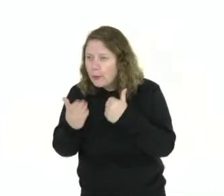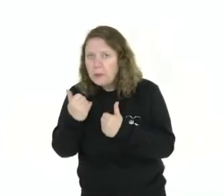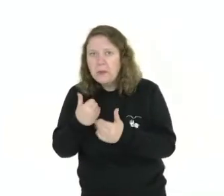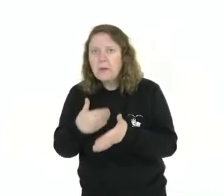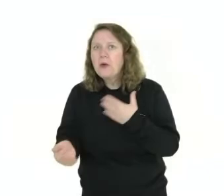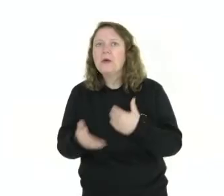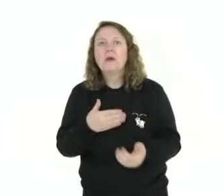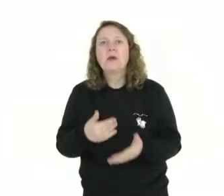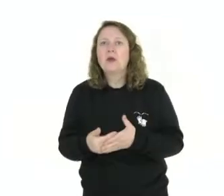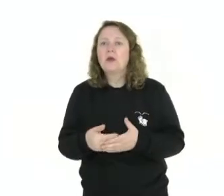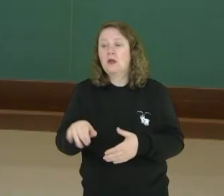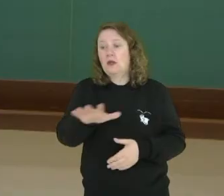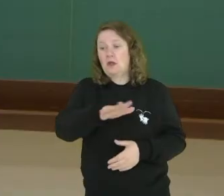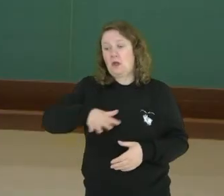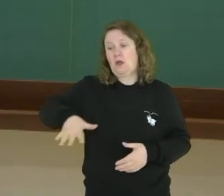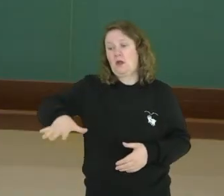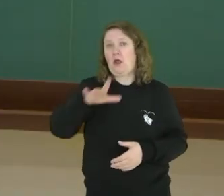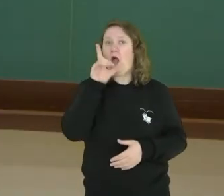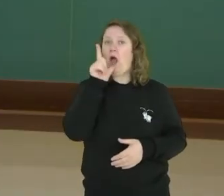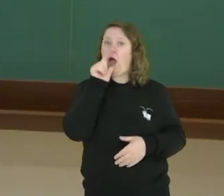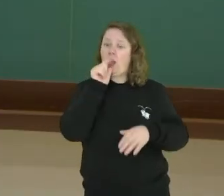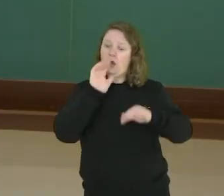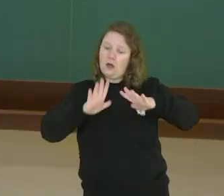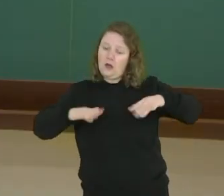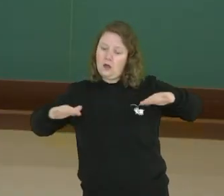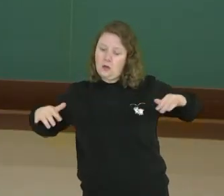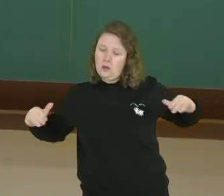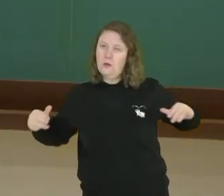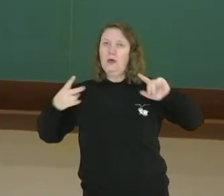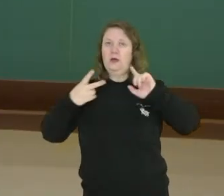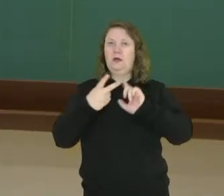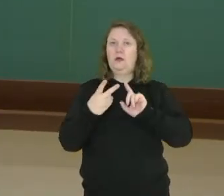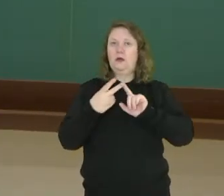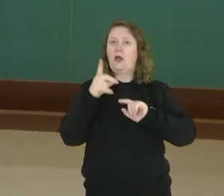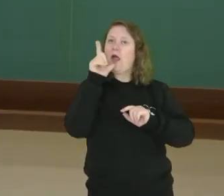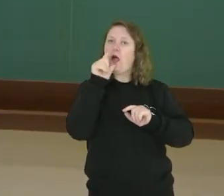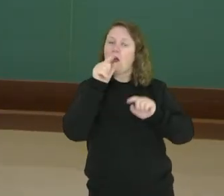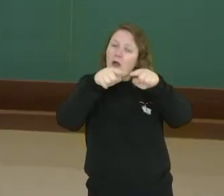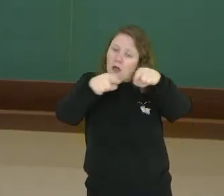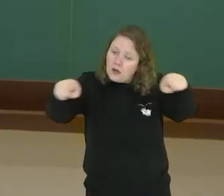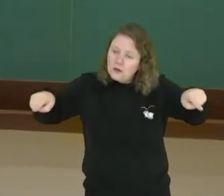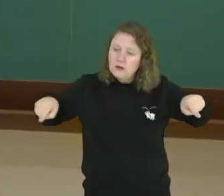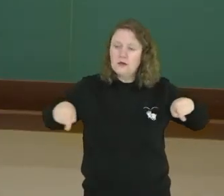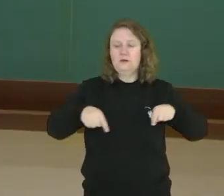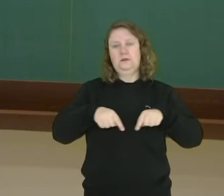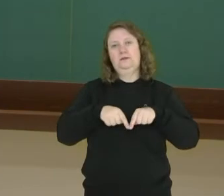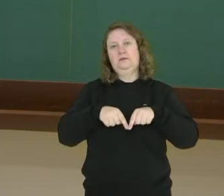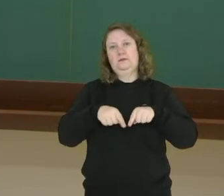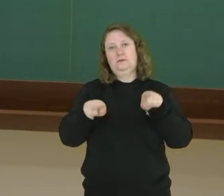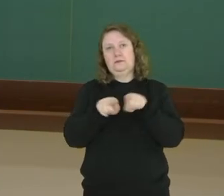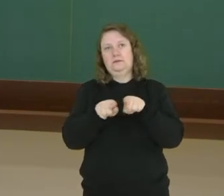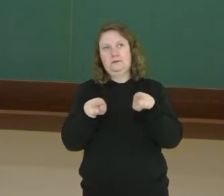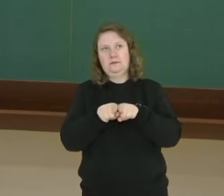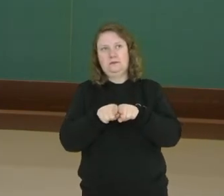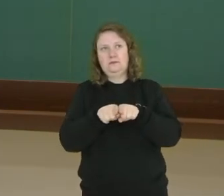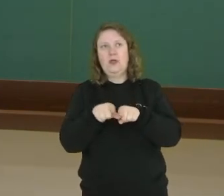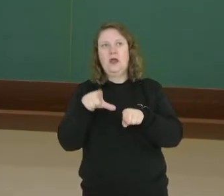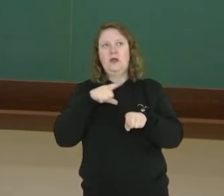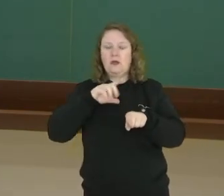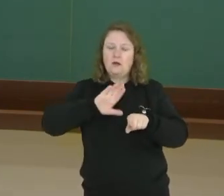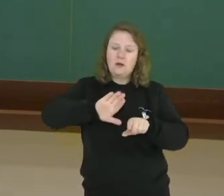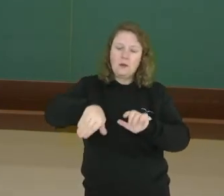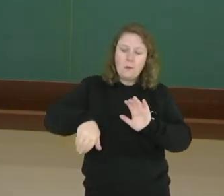seu ambiente é água salgada e água doce. Temos aqui também os jabutis, patas adaptadas para o solo.